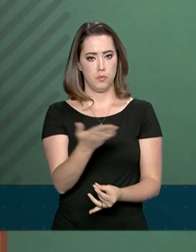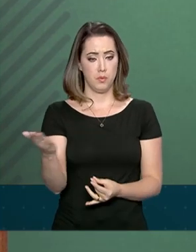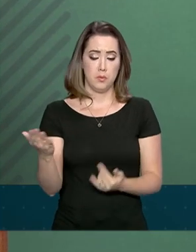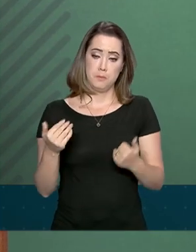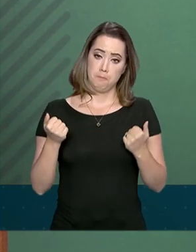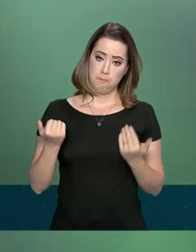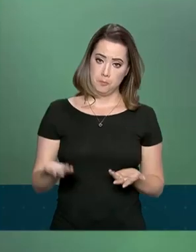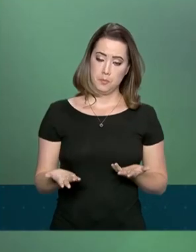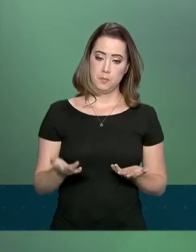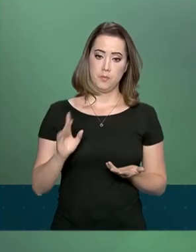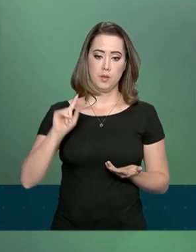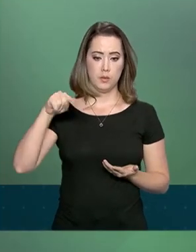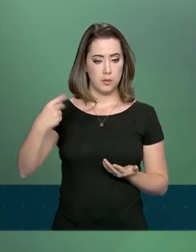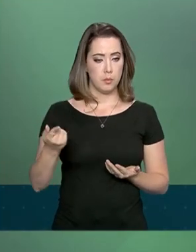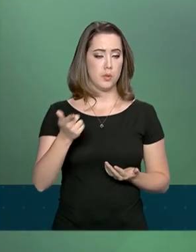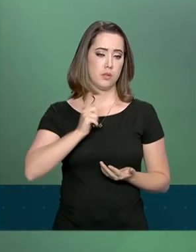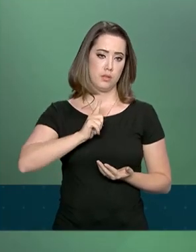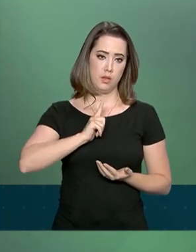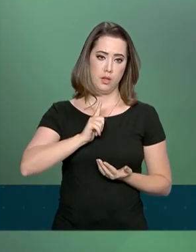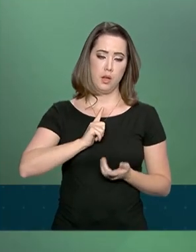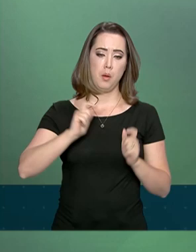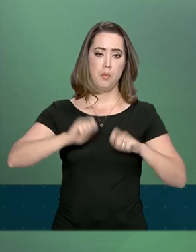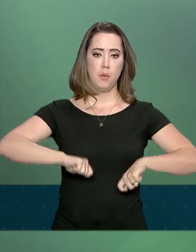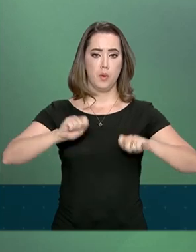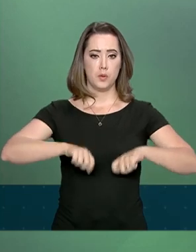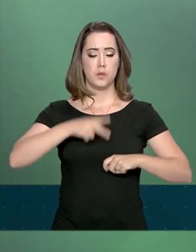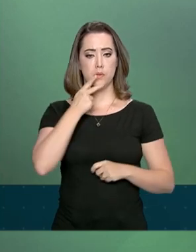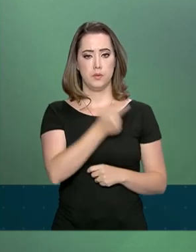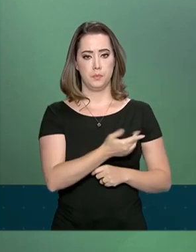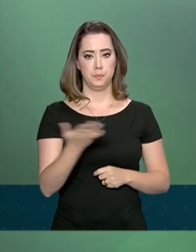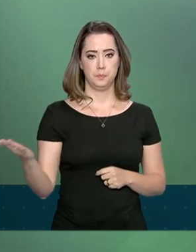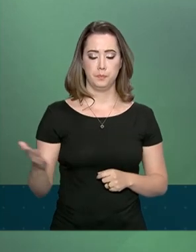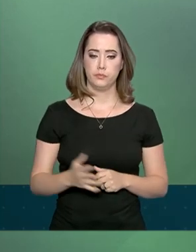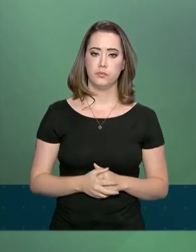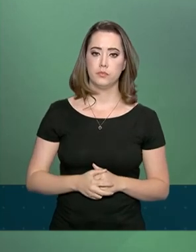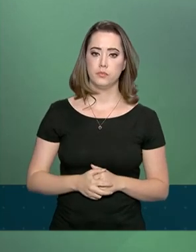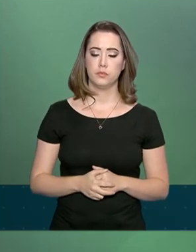que estiver vou comentar com todos vocês